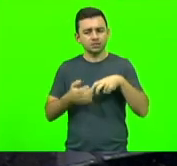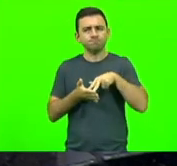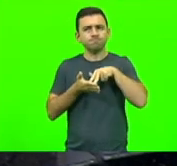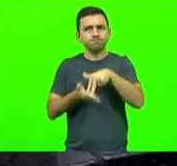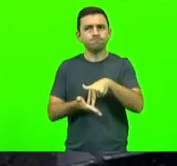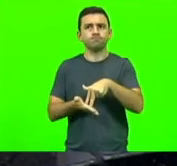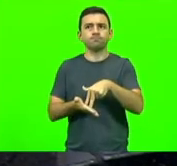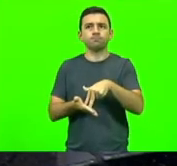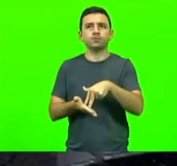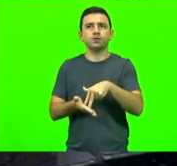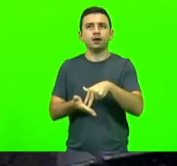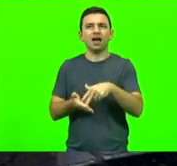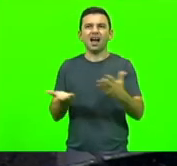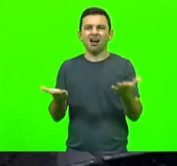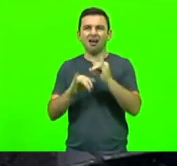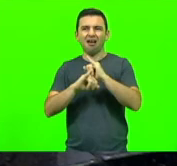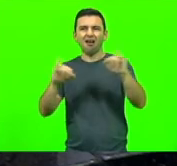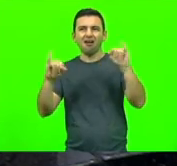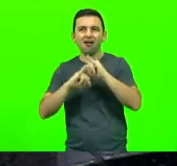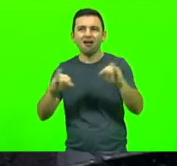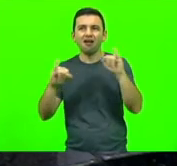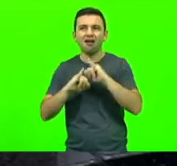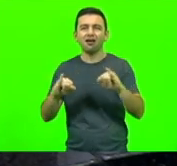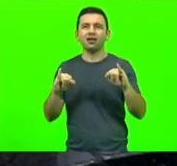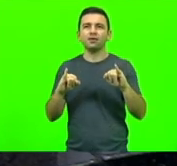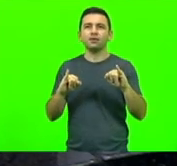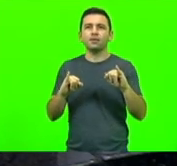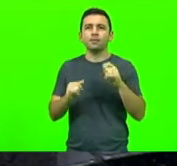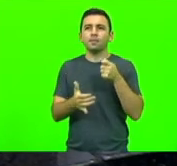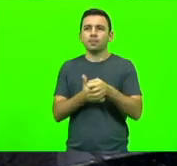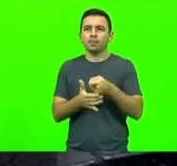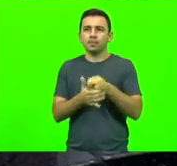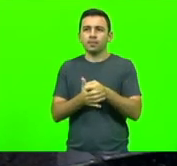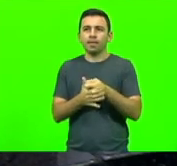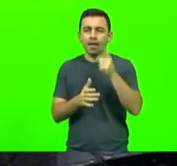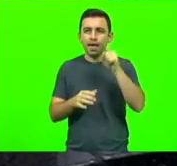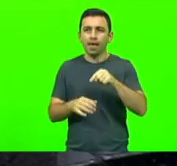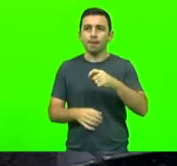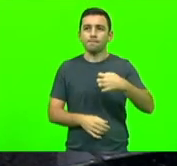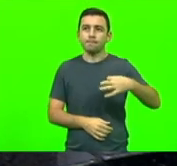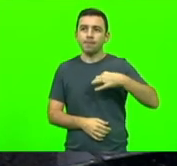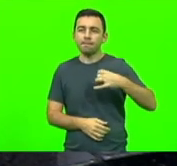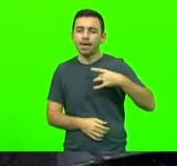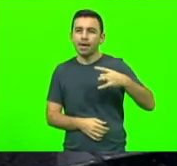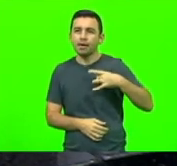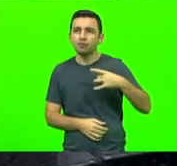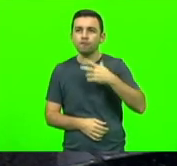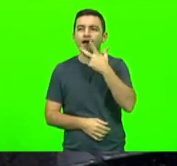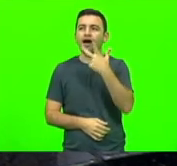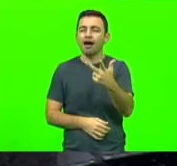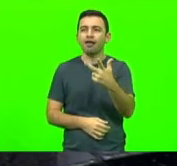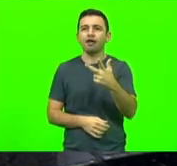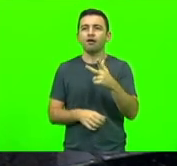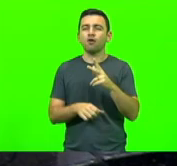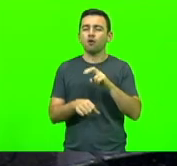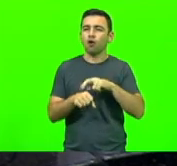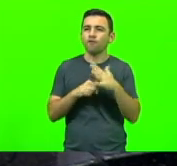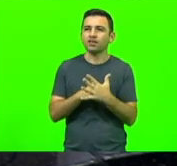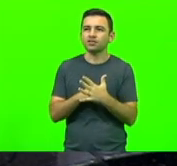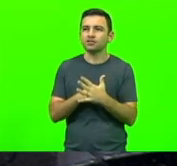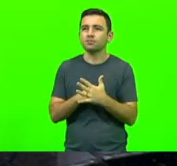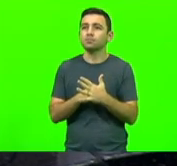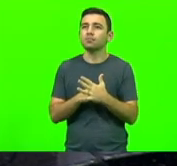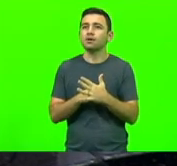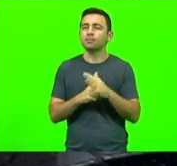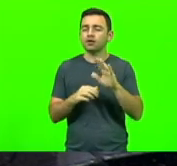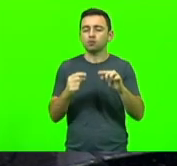firmeza. E essa publicidade, eles estão usando essas medidas autoritárias, se escondendo atrás do medo do Covid. As pessoas têm temor, perderam o ente querido, mas o debate